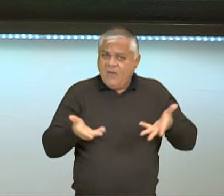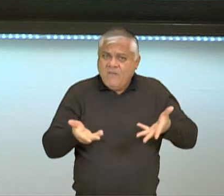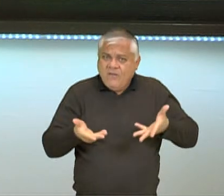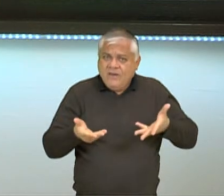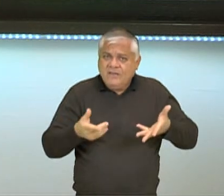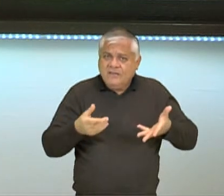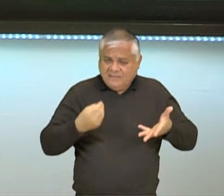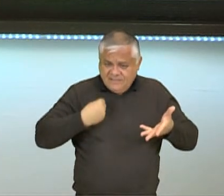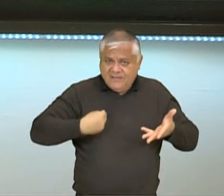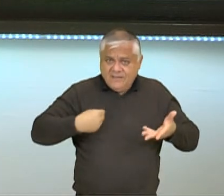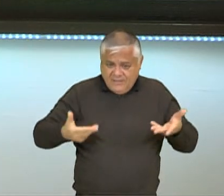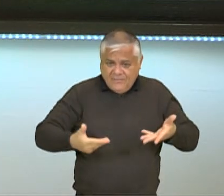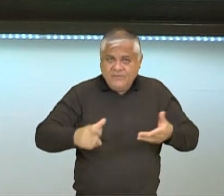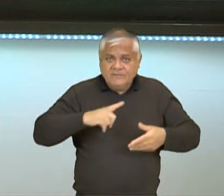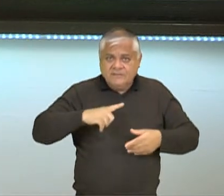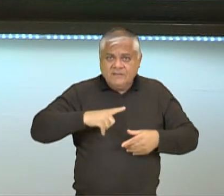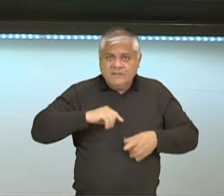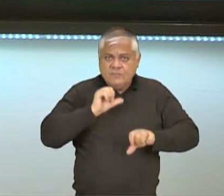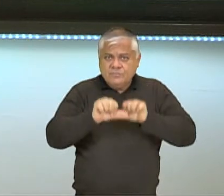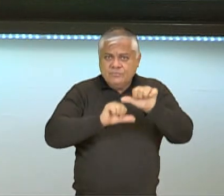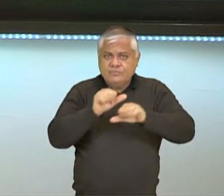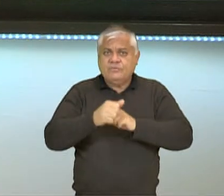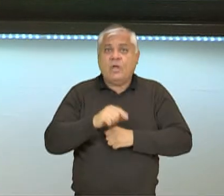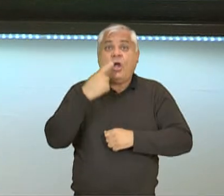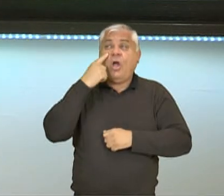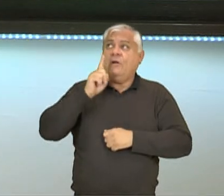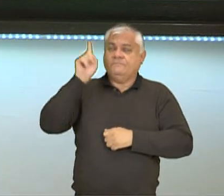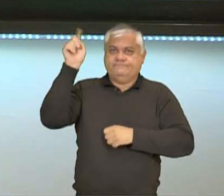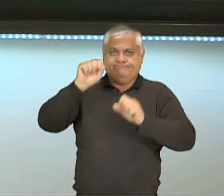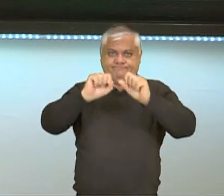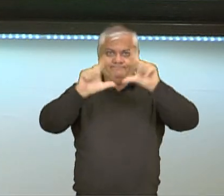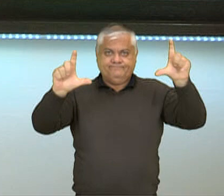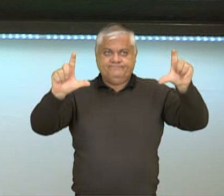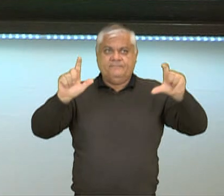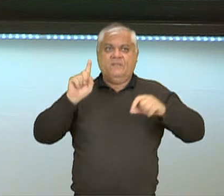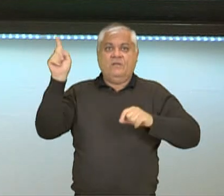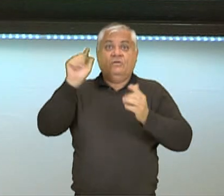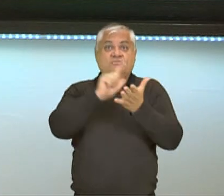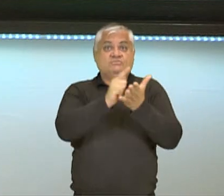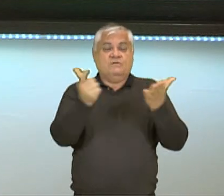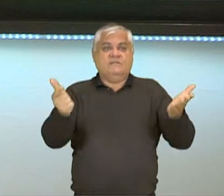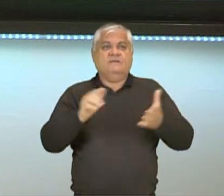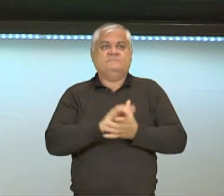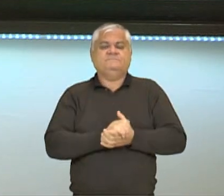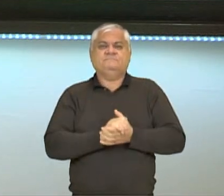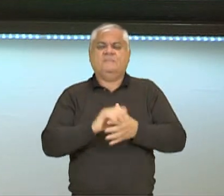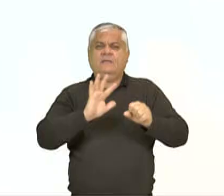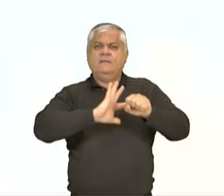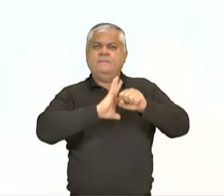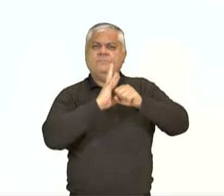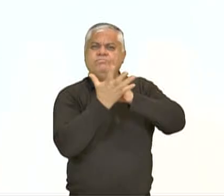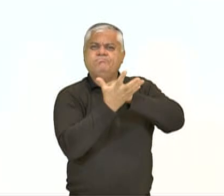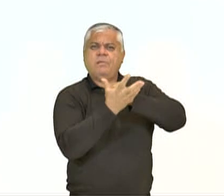nos nossos dias atuais? Olha só essa manchete aqui, né, do jornal. Como a pandemia